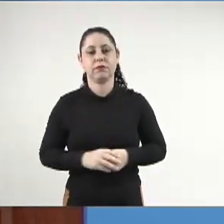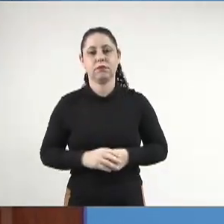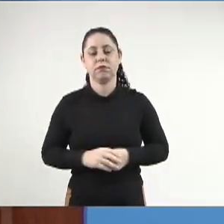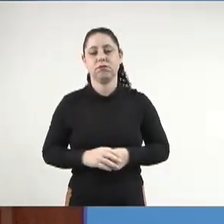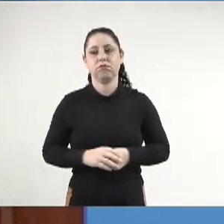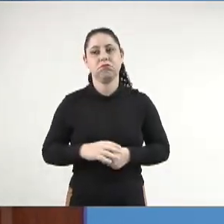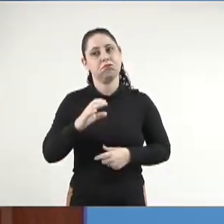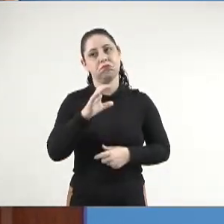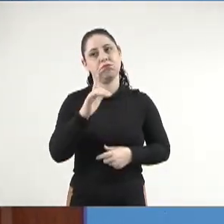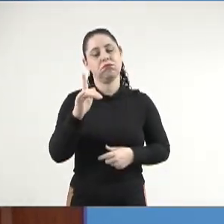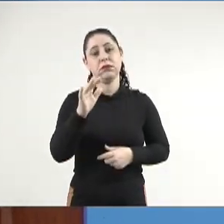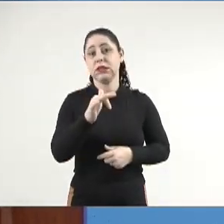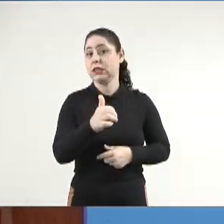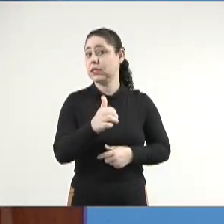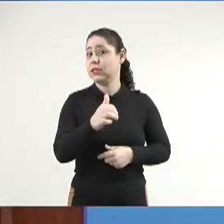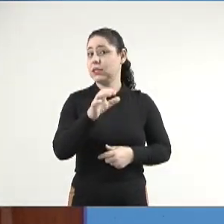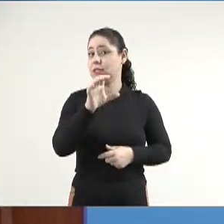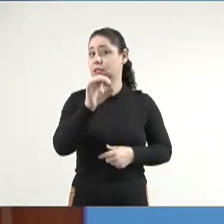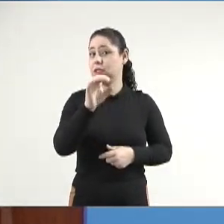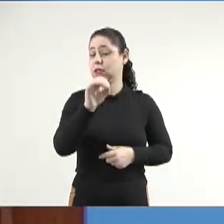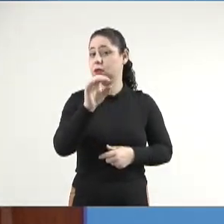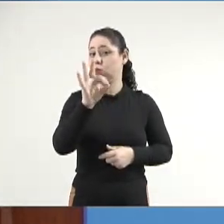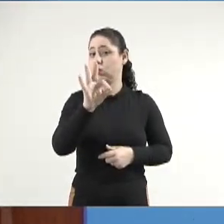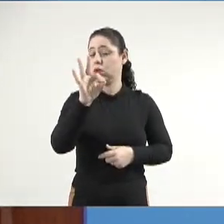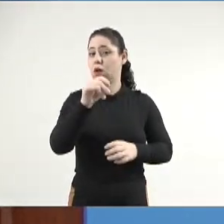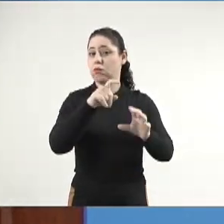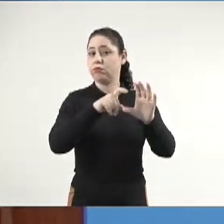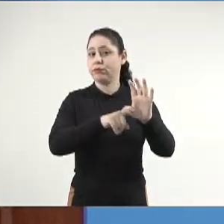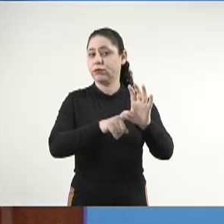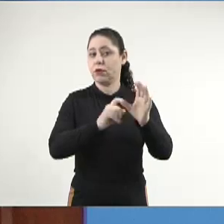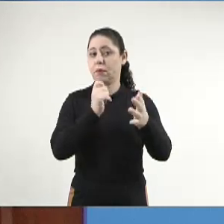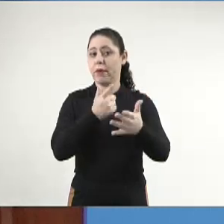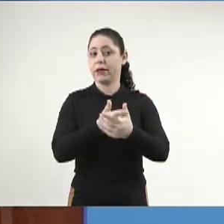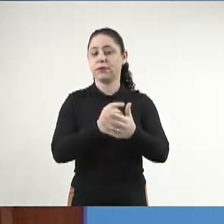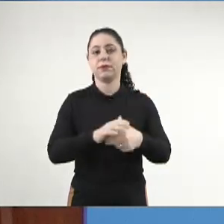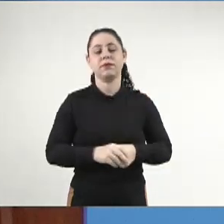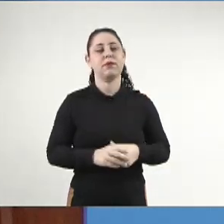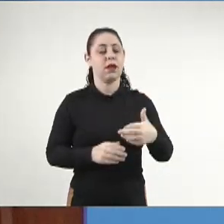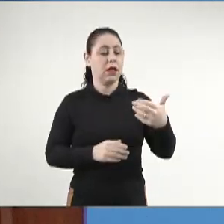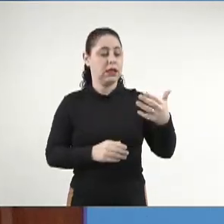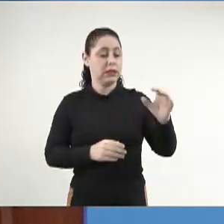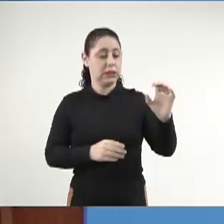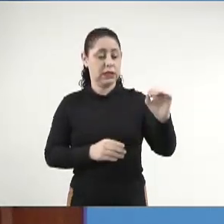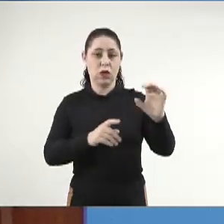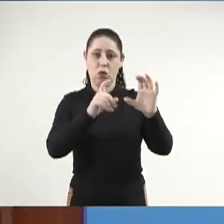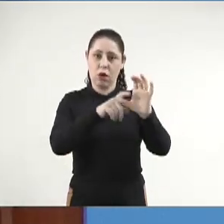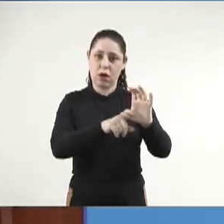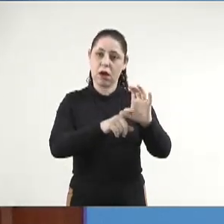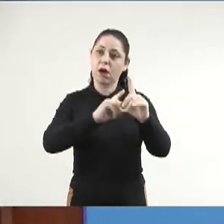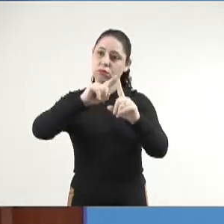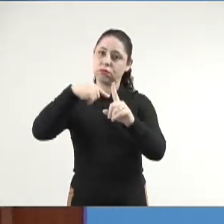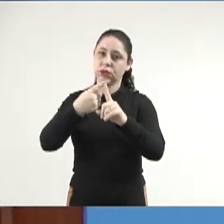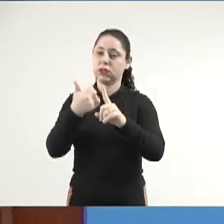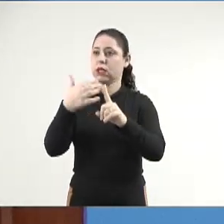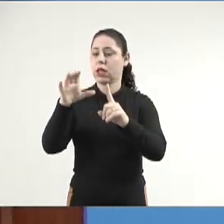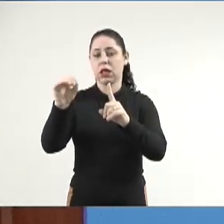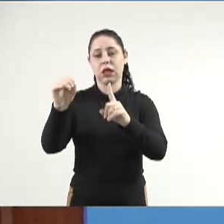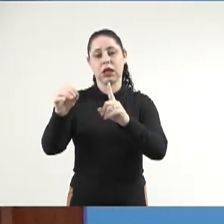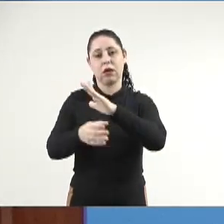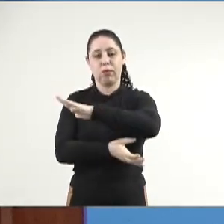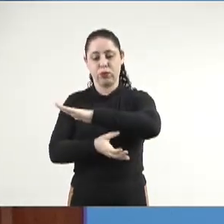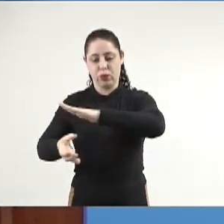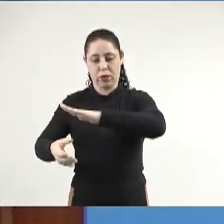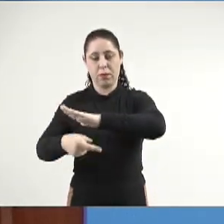tem 100% a tarifa de esgoto. Você paga R$100 de conta e mais R$100 de tarifa de